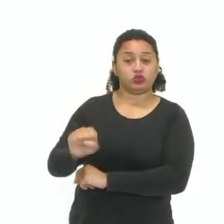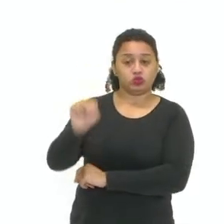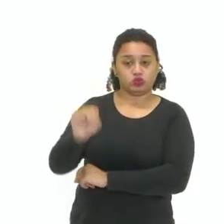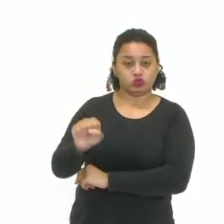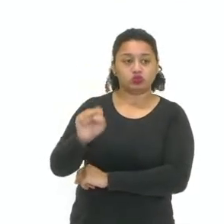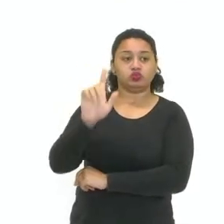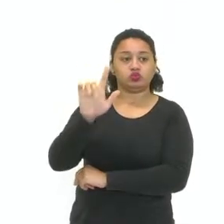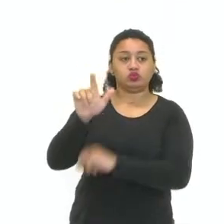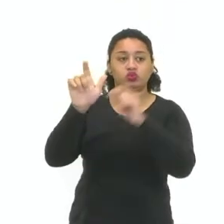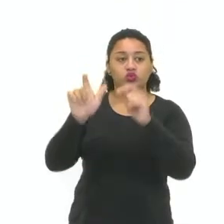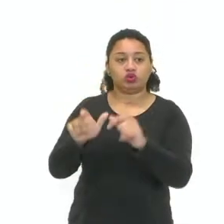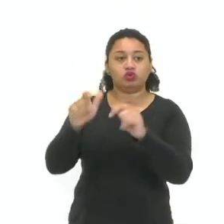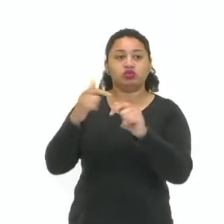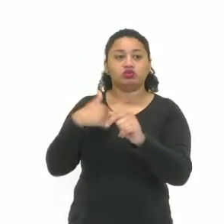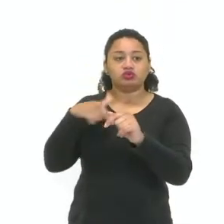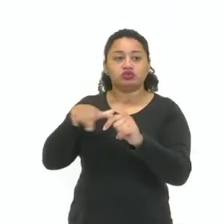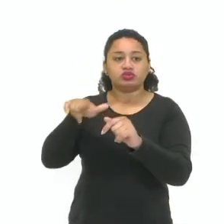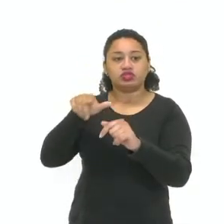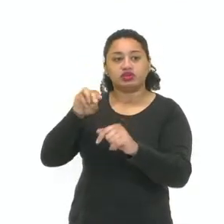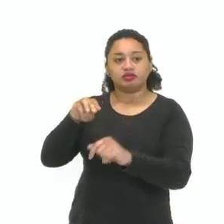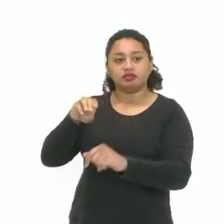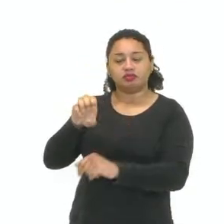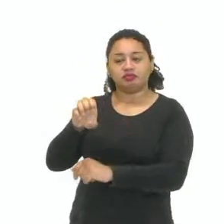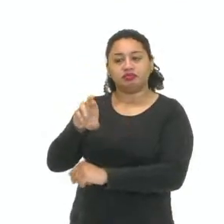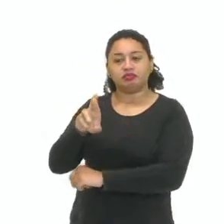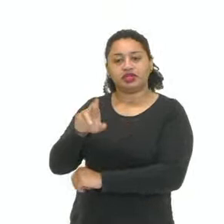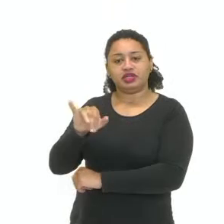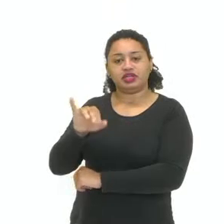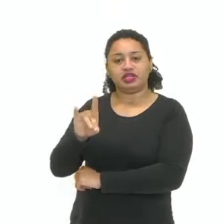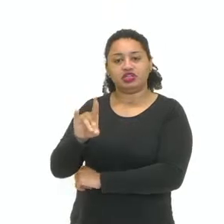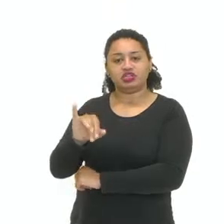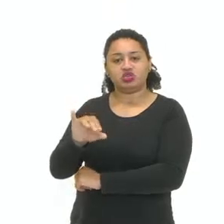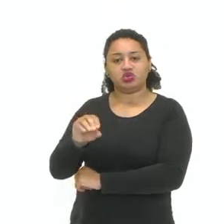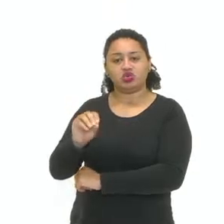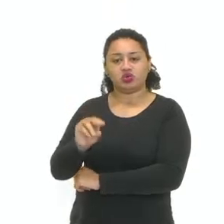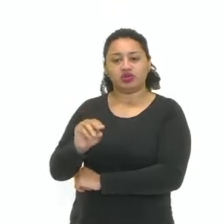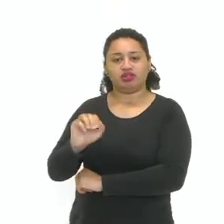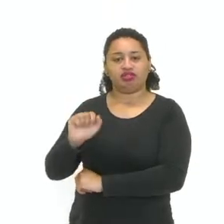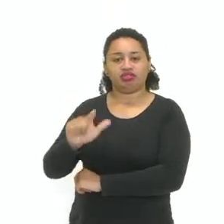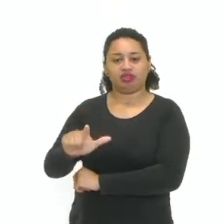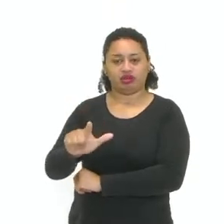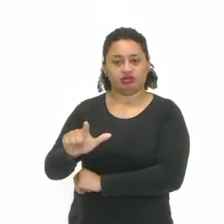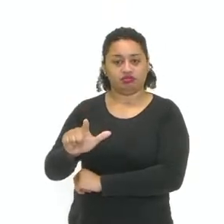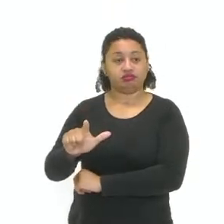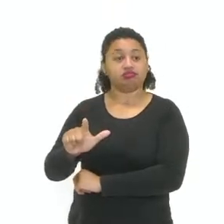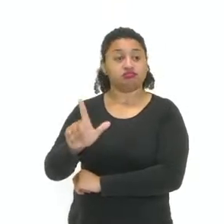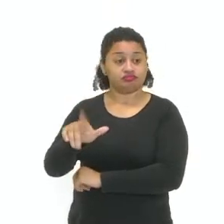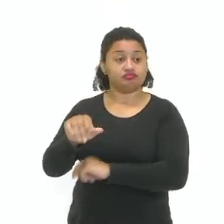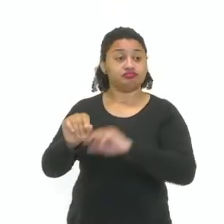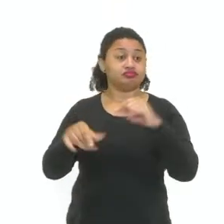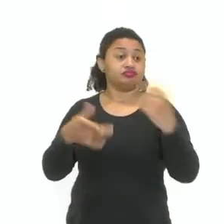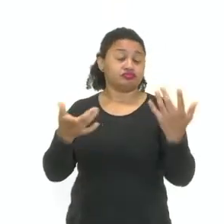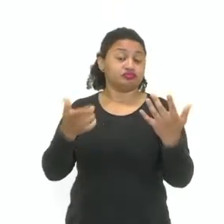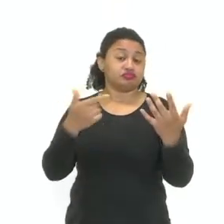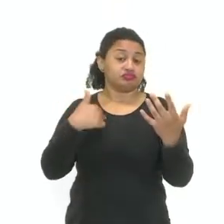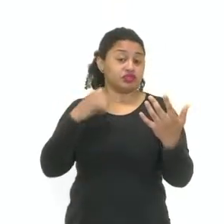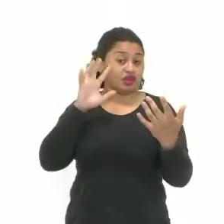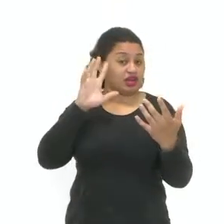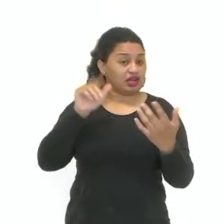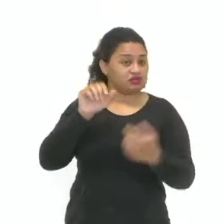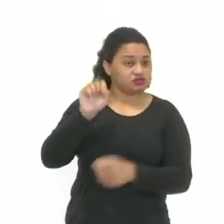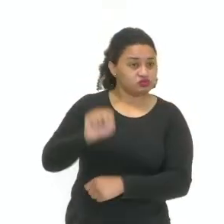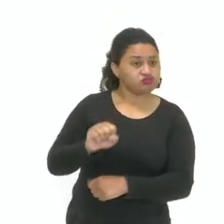ó. Então, está na região da África Meridional. Olha o nome, né? África do Sul, já é um nome sugestivo,